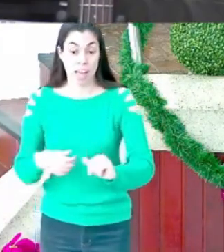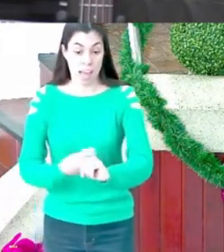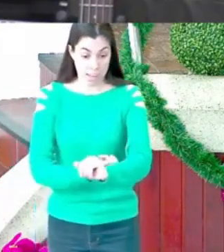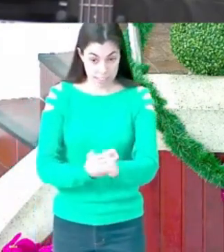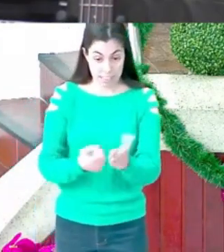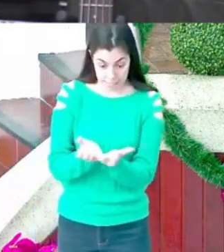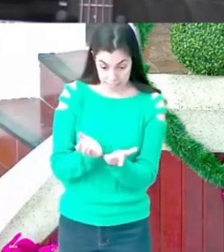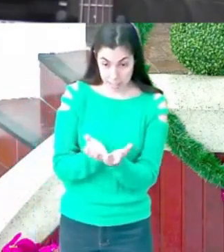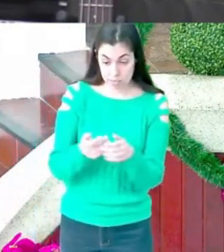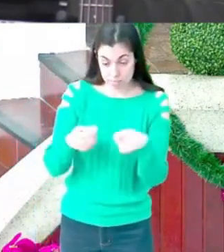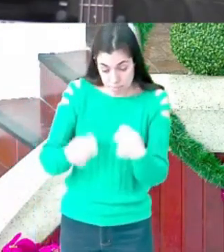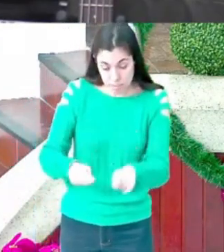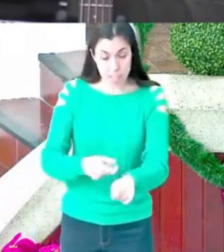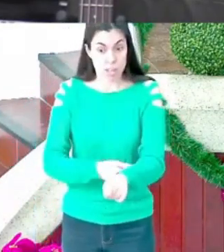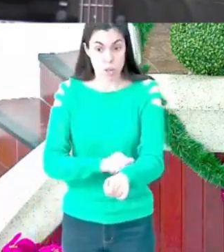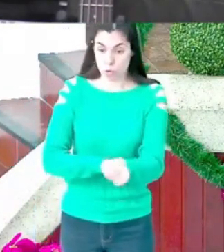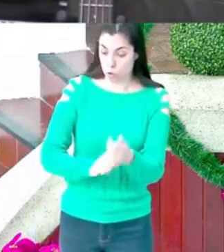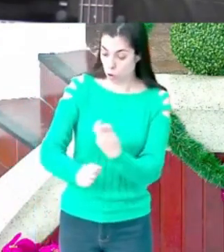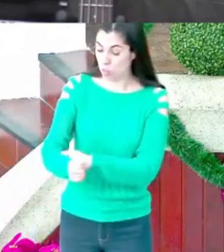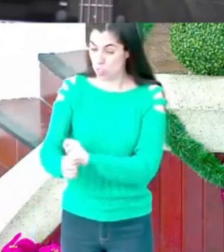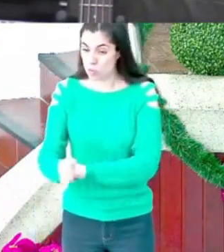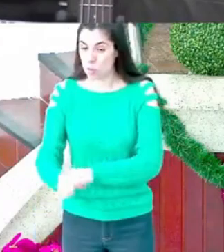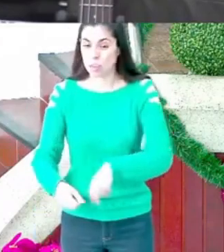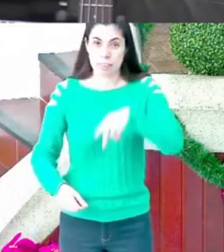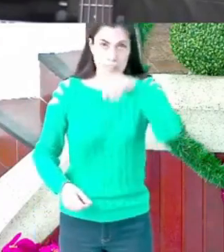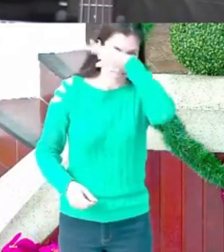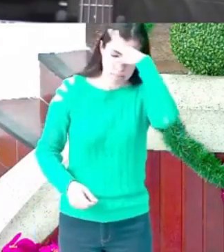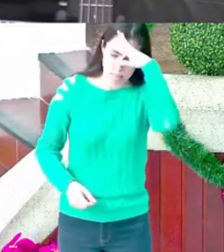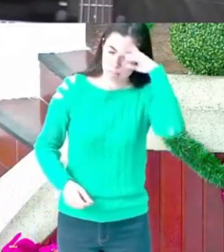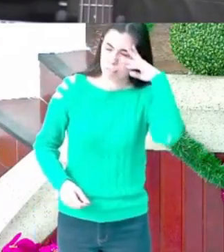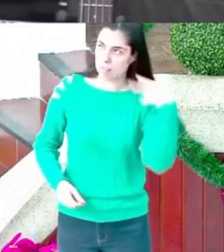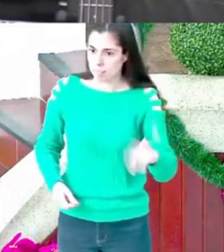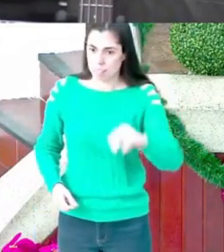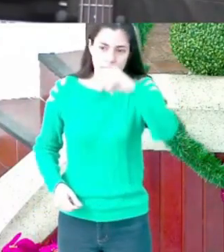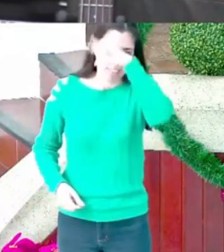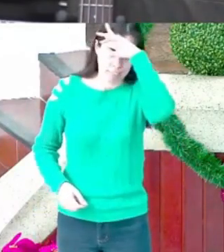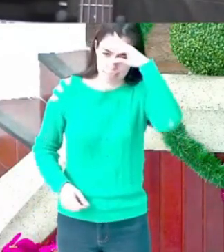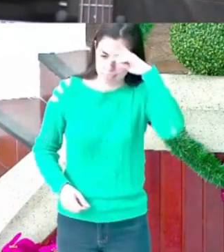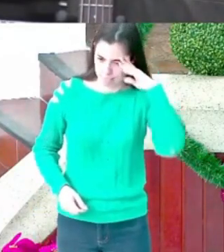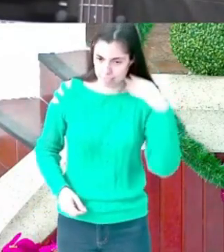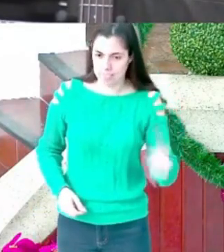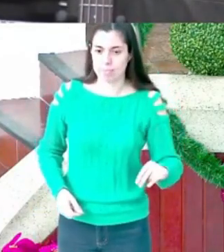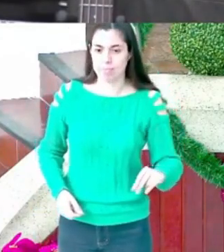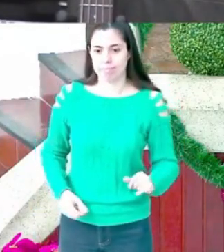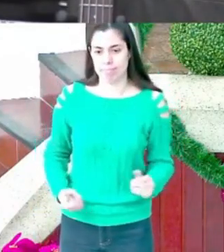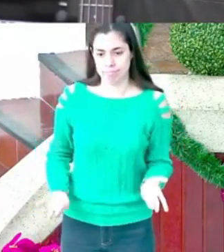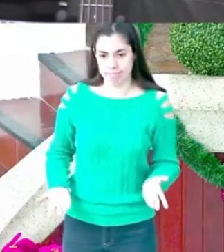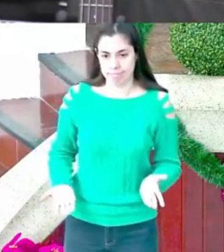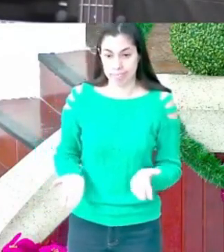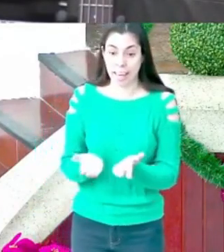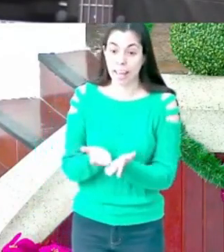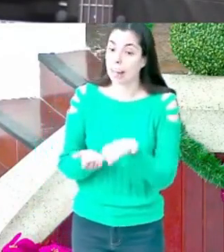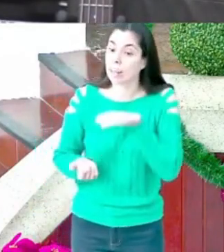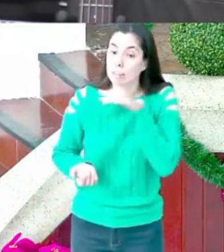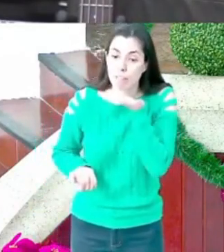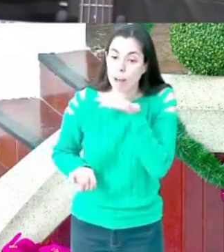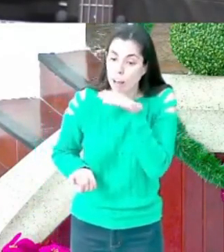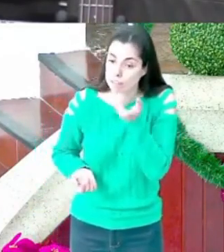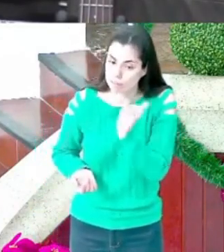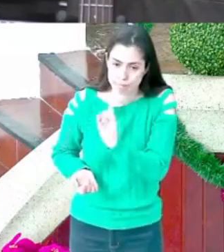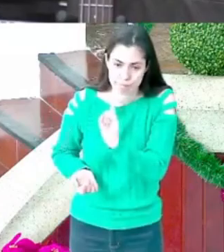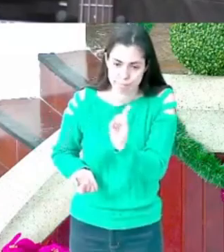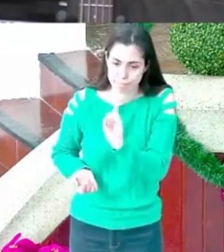que tudo isso virá naturalmente na vida dos seus discípulos, senão através de um exercício